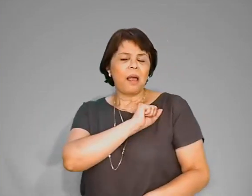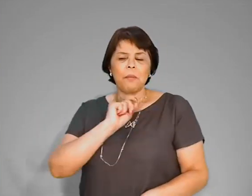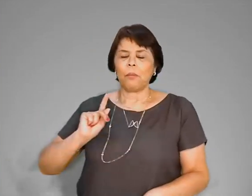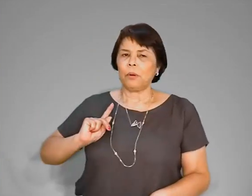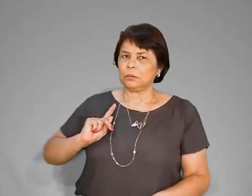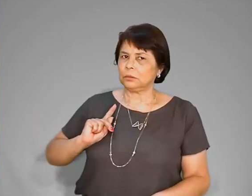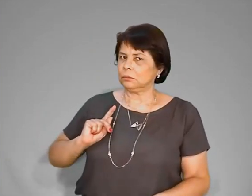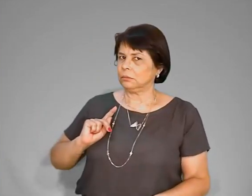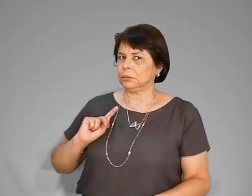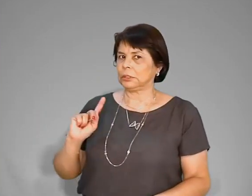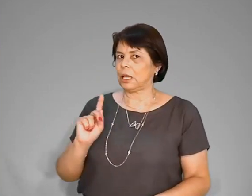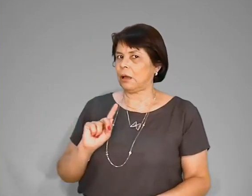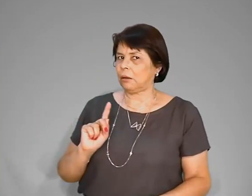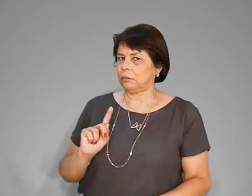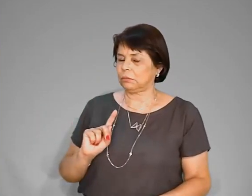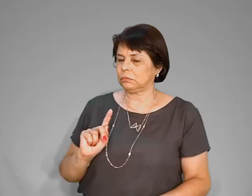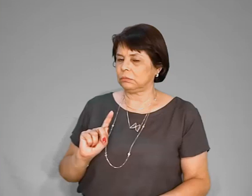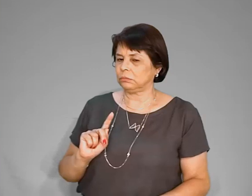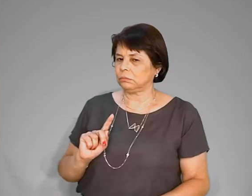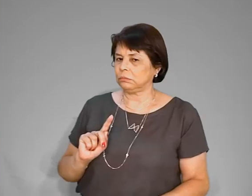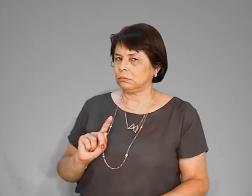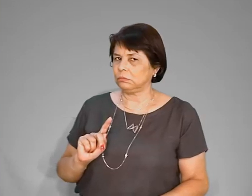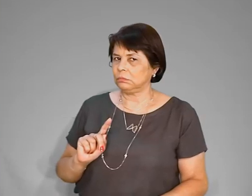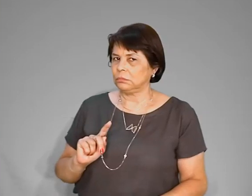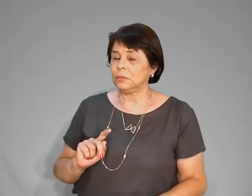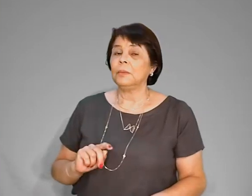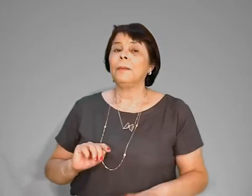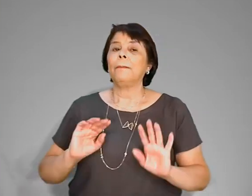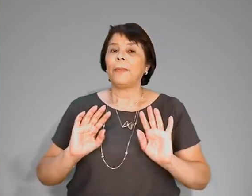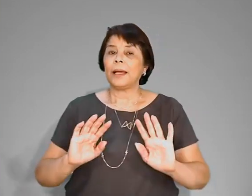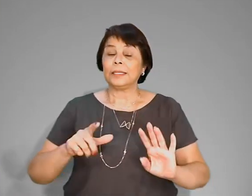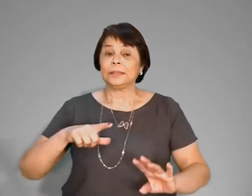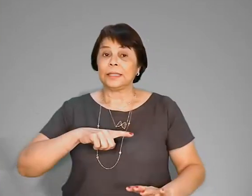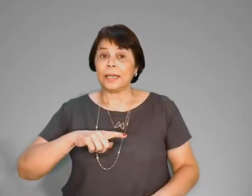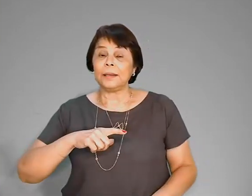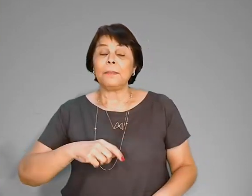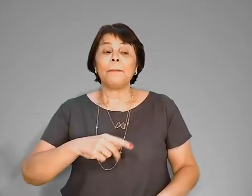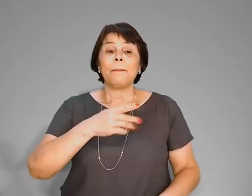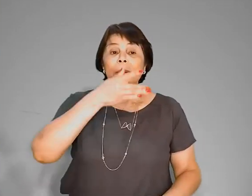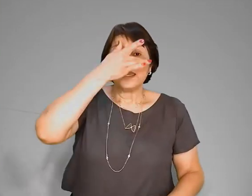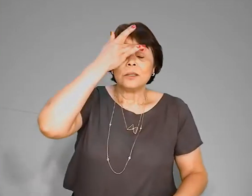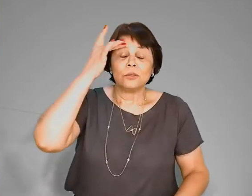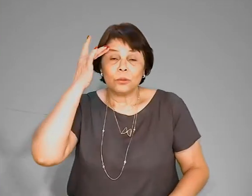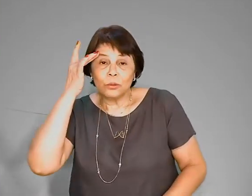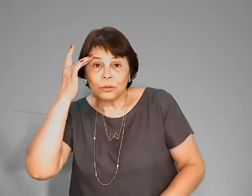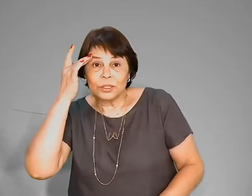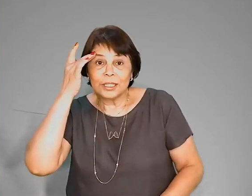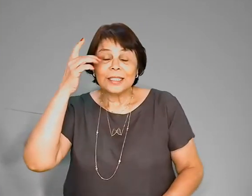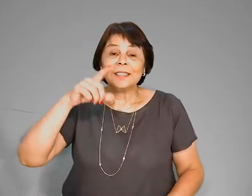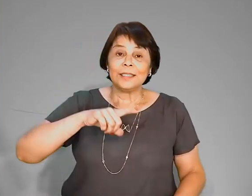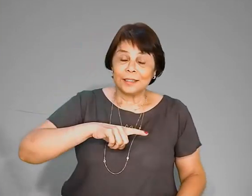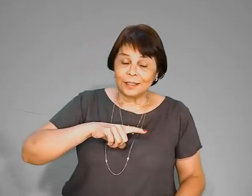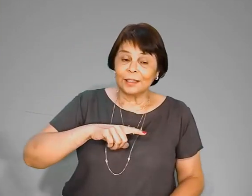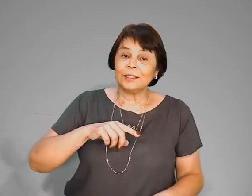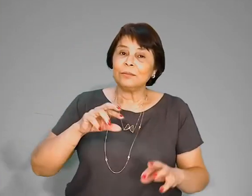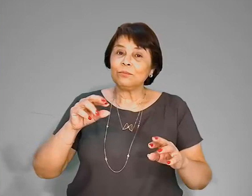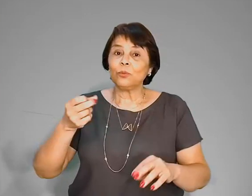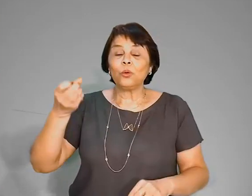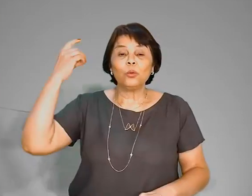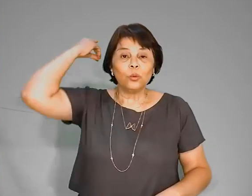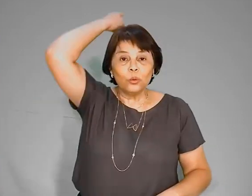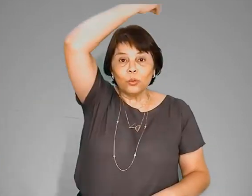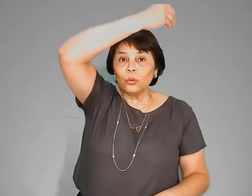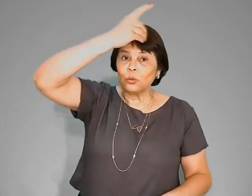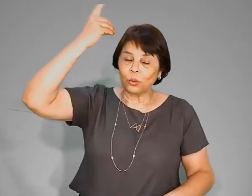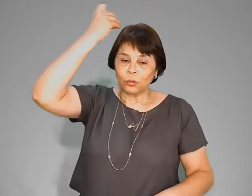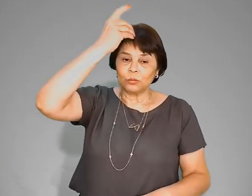Por exemplo, há pessoas que têm dom do apostolado. O que é? É raríssimo, tá? O que é o dom do apostolado? É